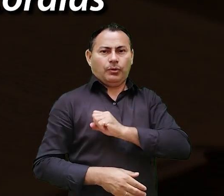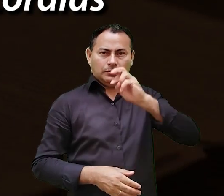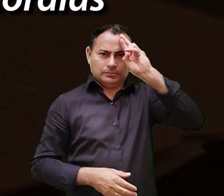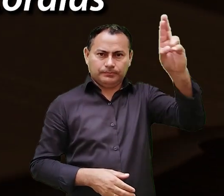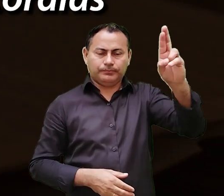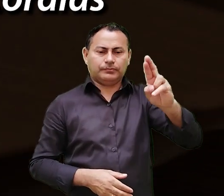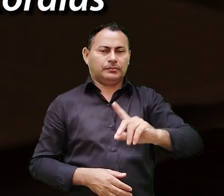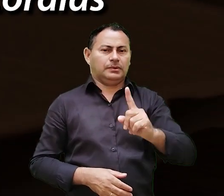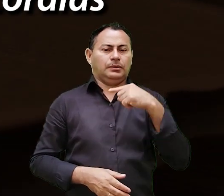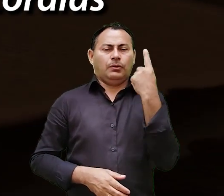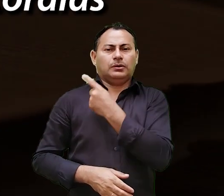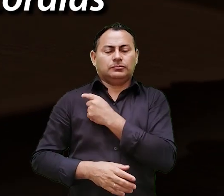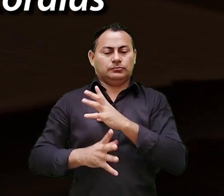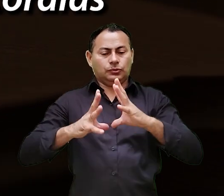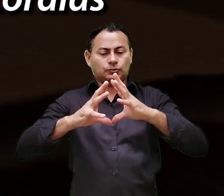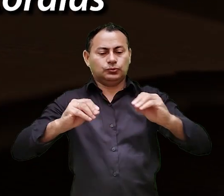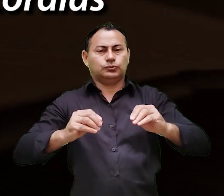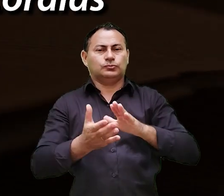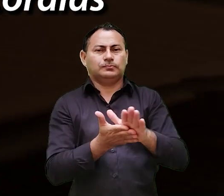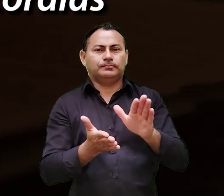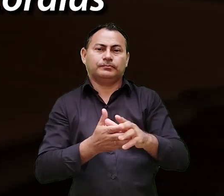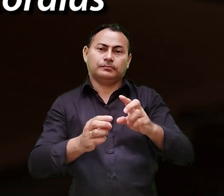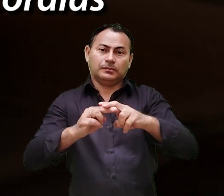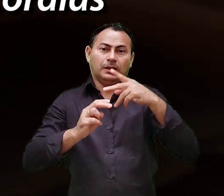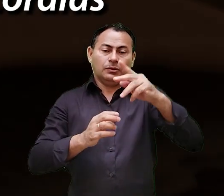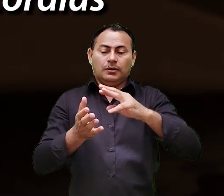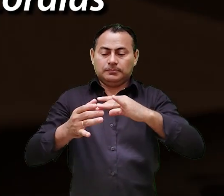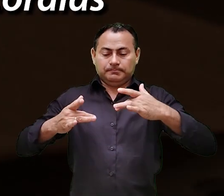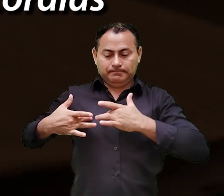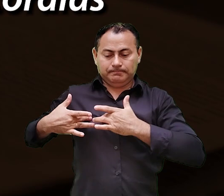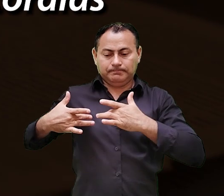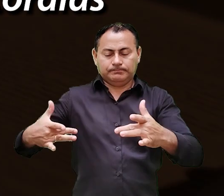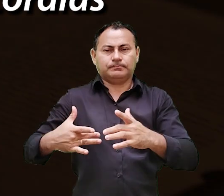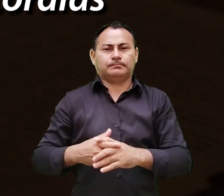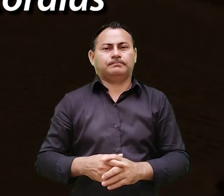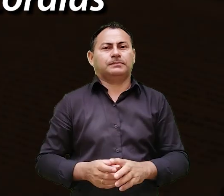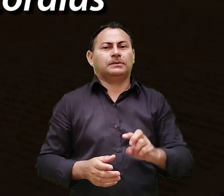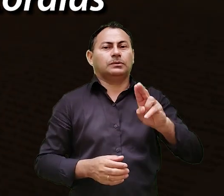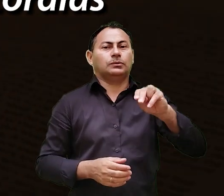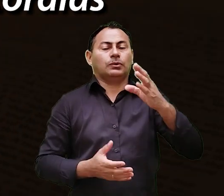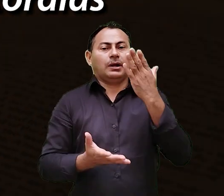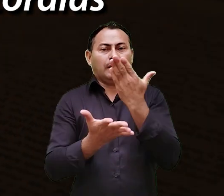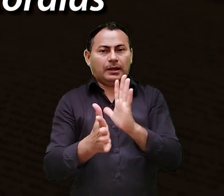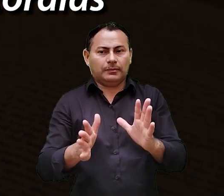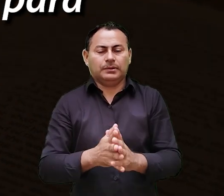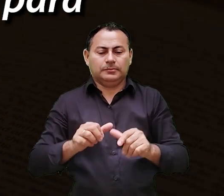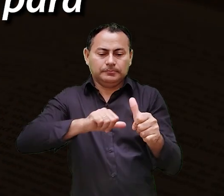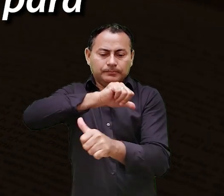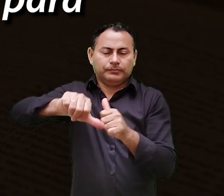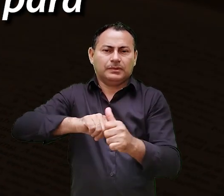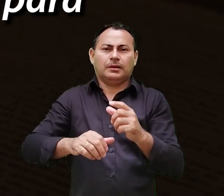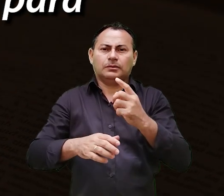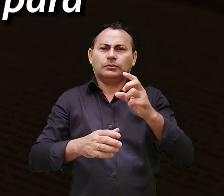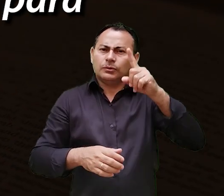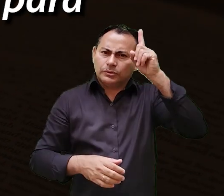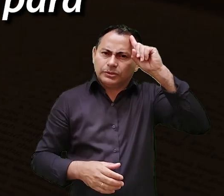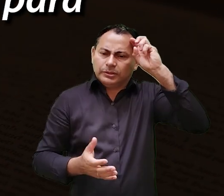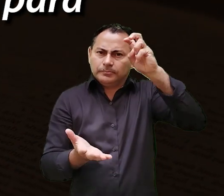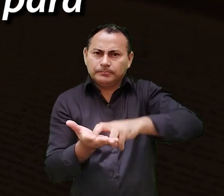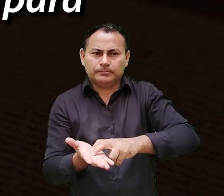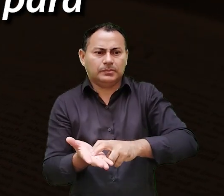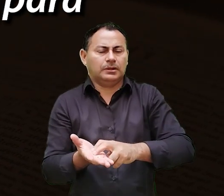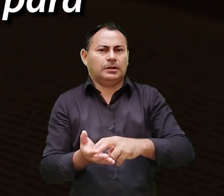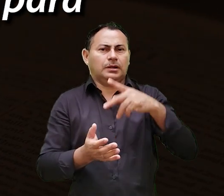grande amor do Senhor é que não somos consumidos, pois as suas misericórdias são inesgotáveis. Renovam-se a cada